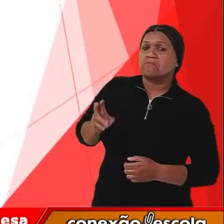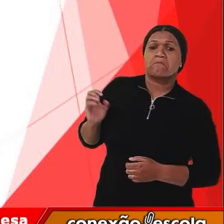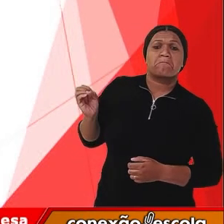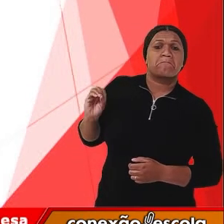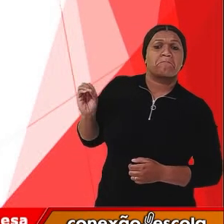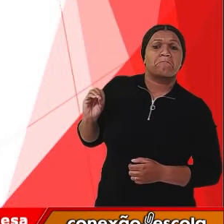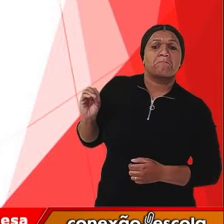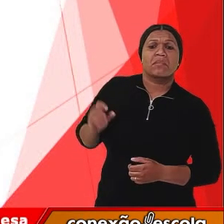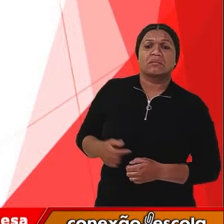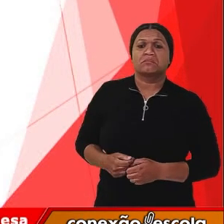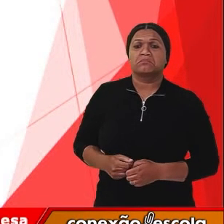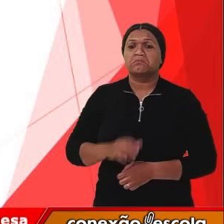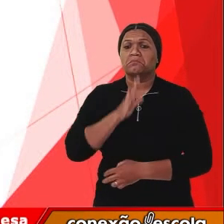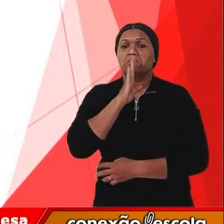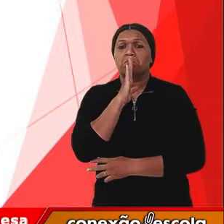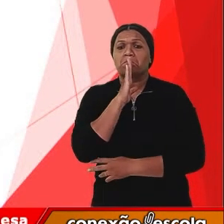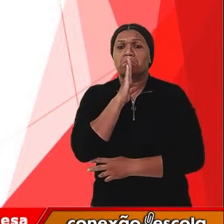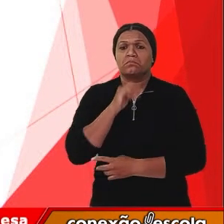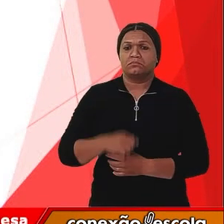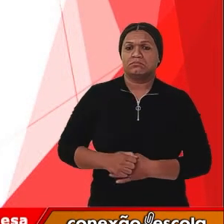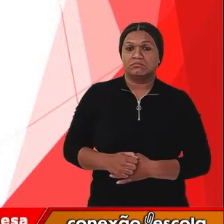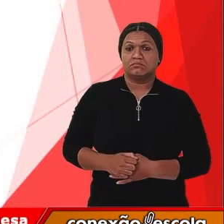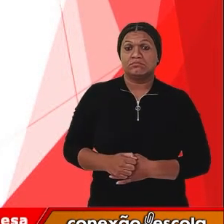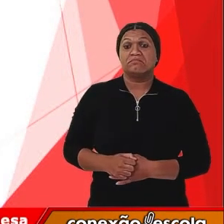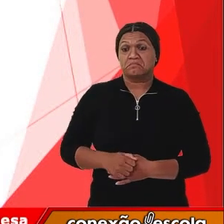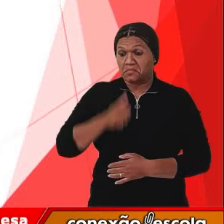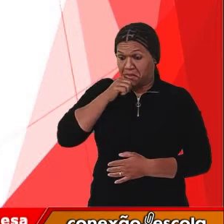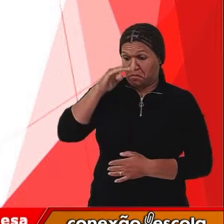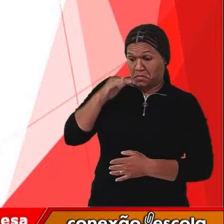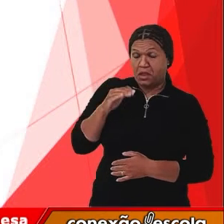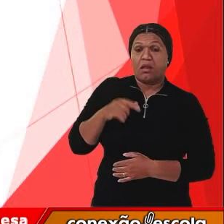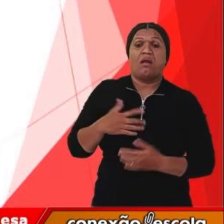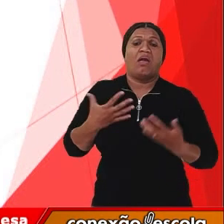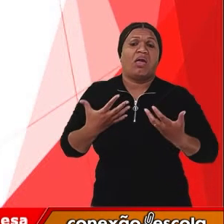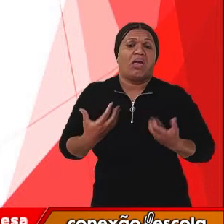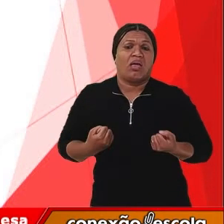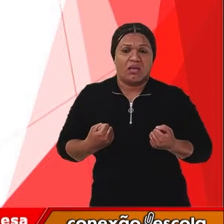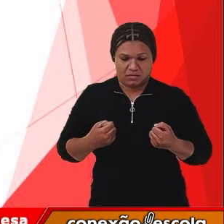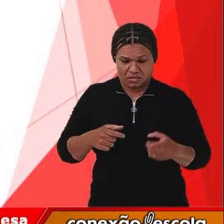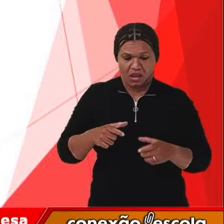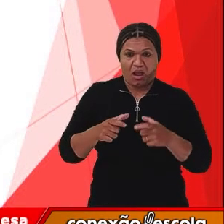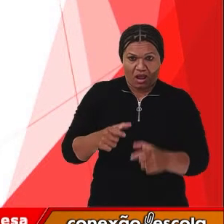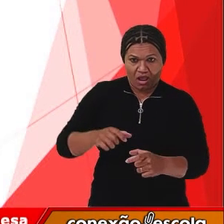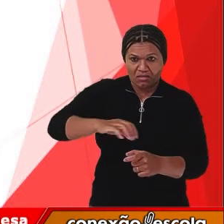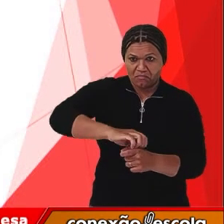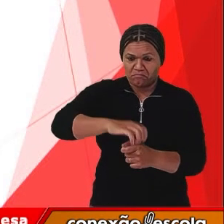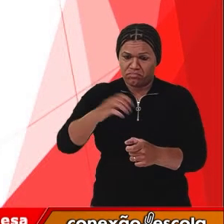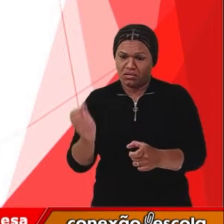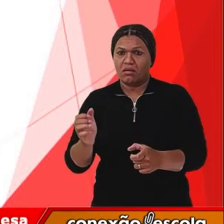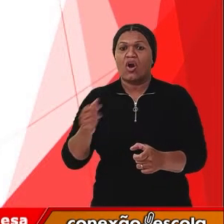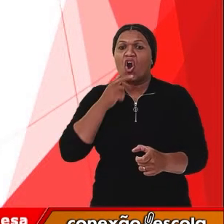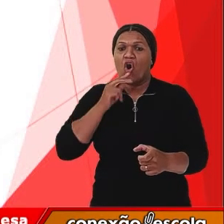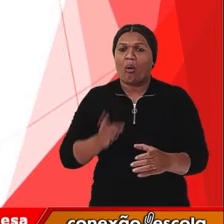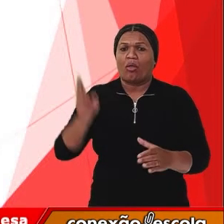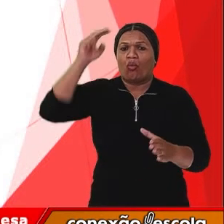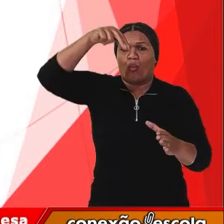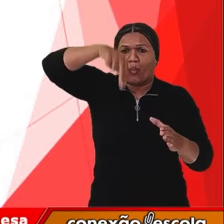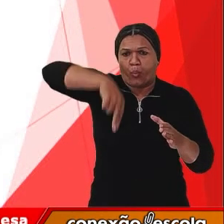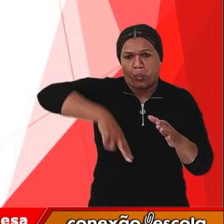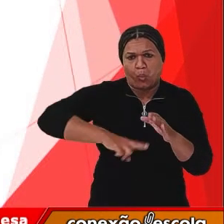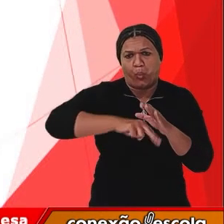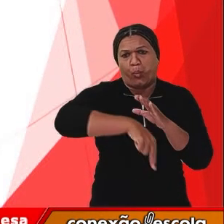esperou tudo quieto a menina se cansou abrir o tampão e ele desceu pelo esgoto